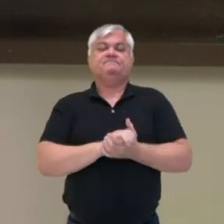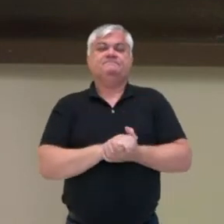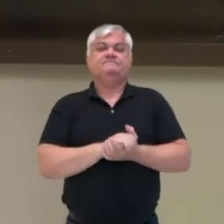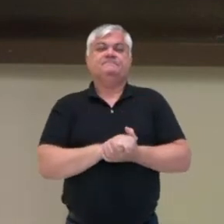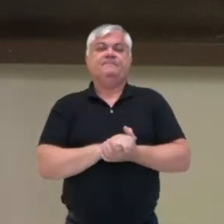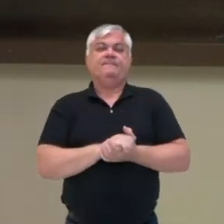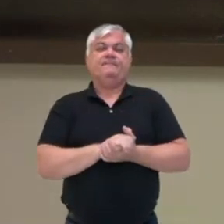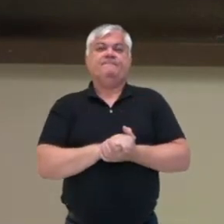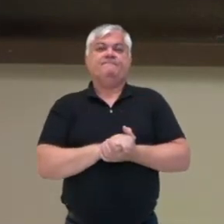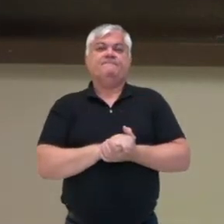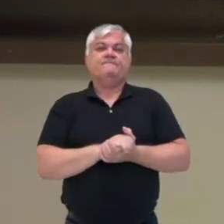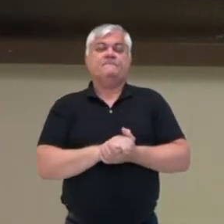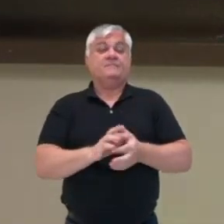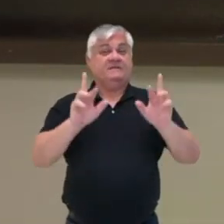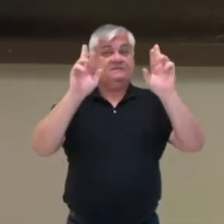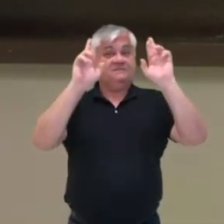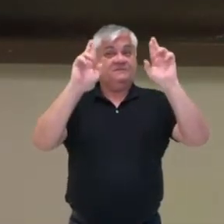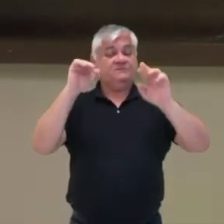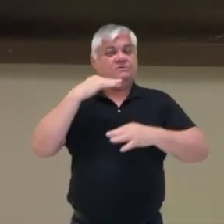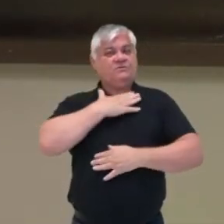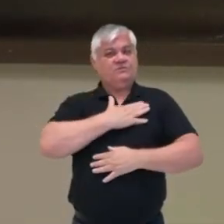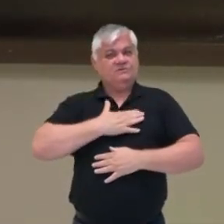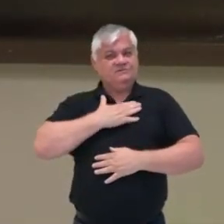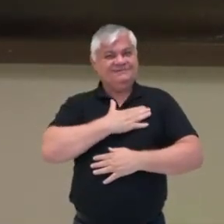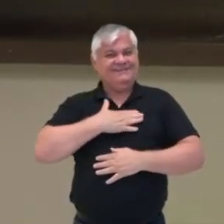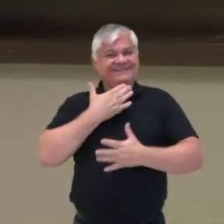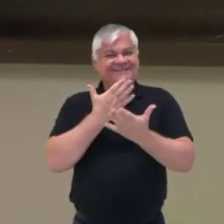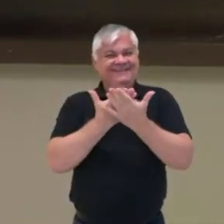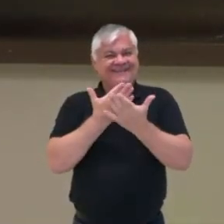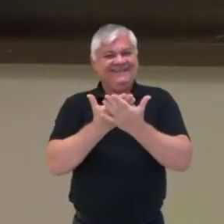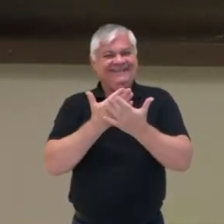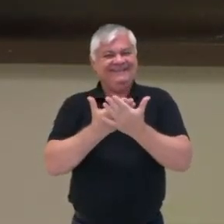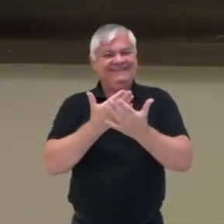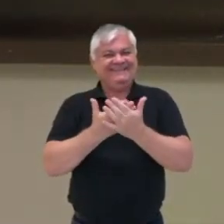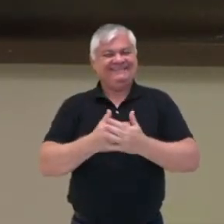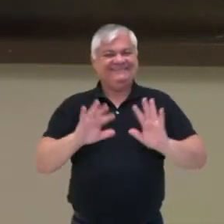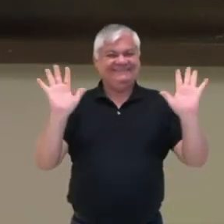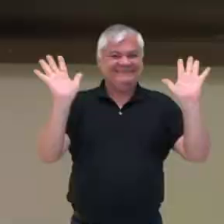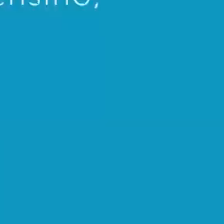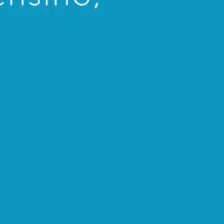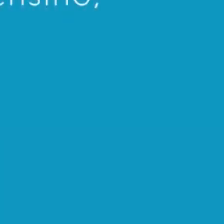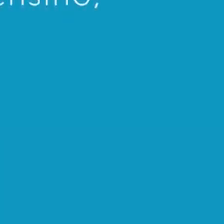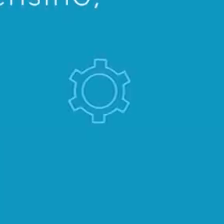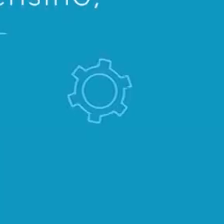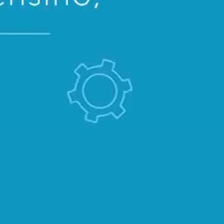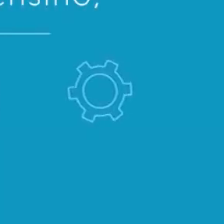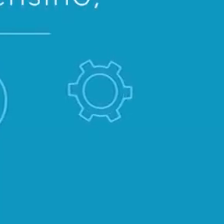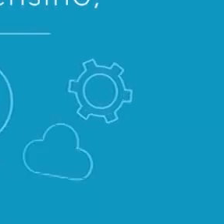Espero que vocês tenham gostado da aula de hoje e até breve.